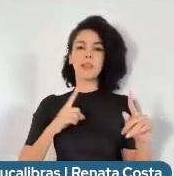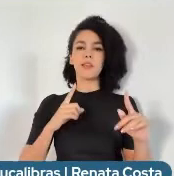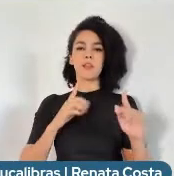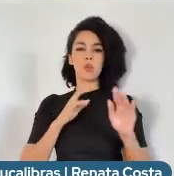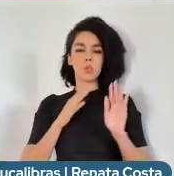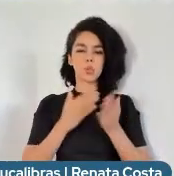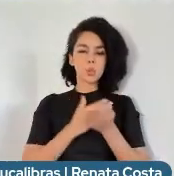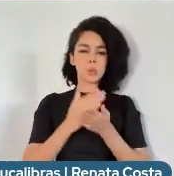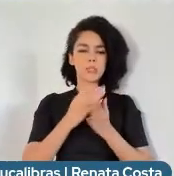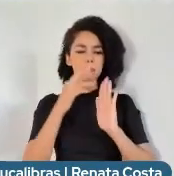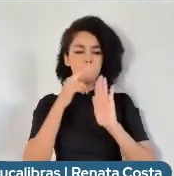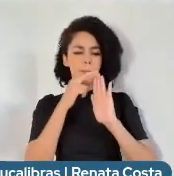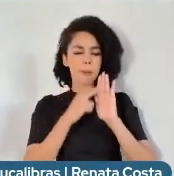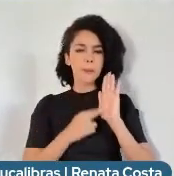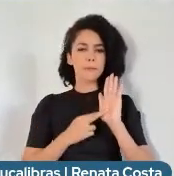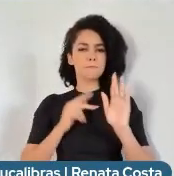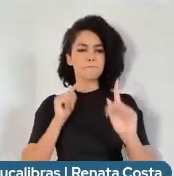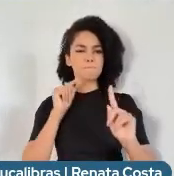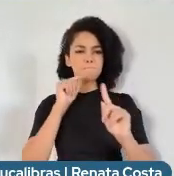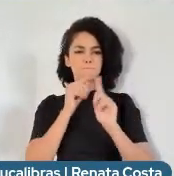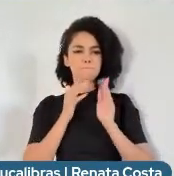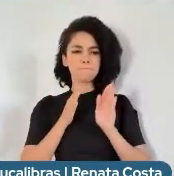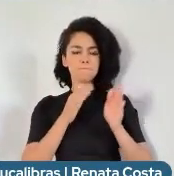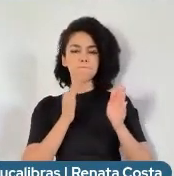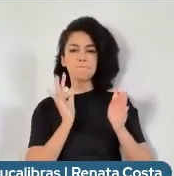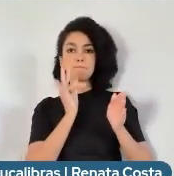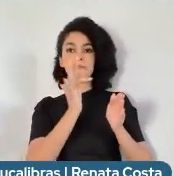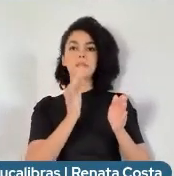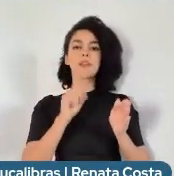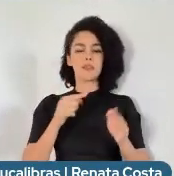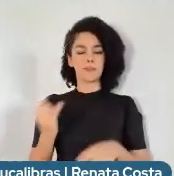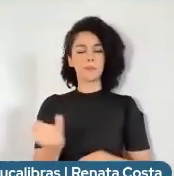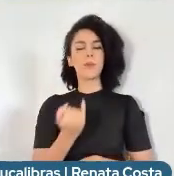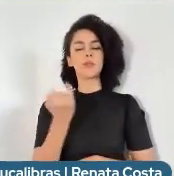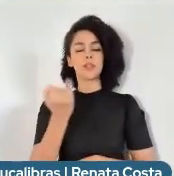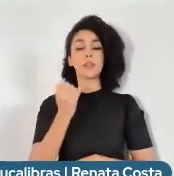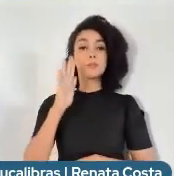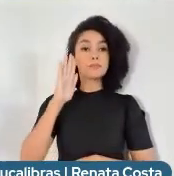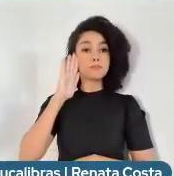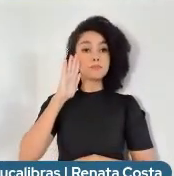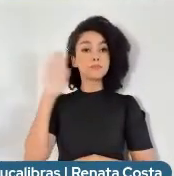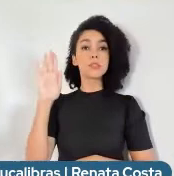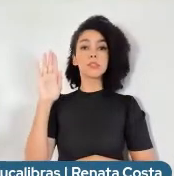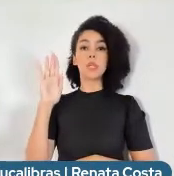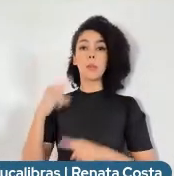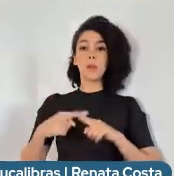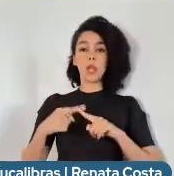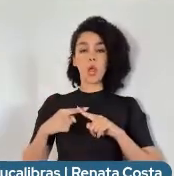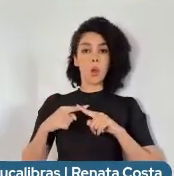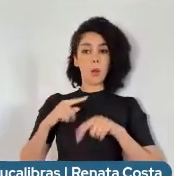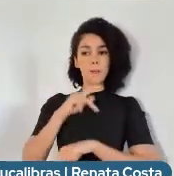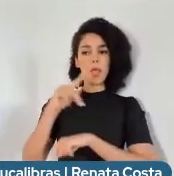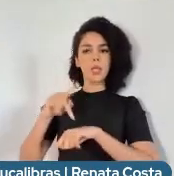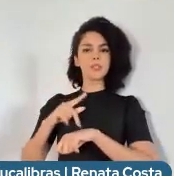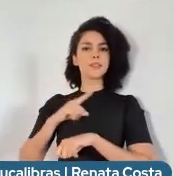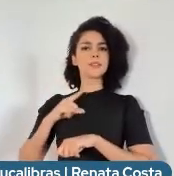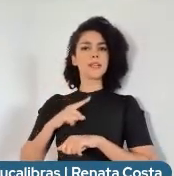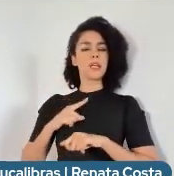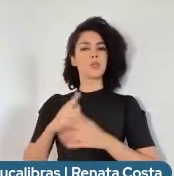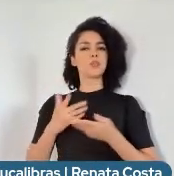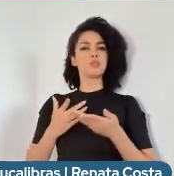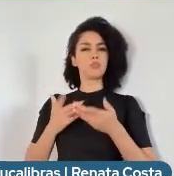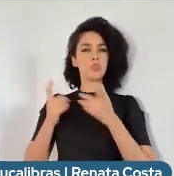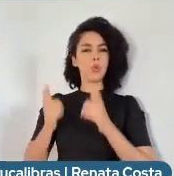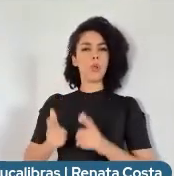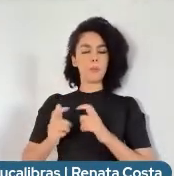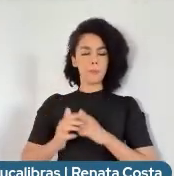trazer nortes é importante, inclusive para que o país se posicione.